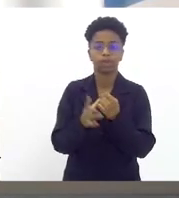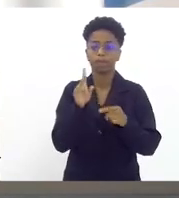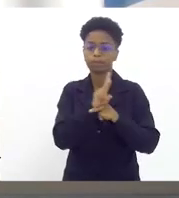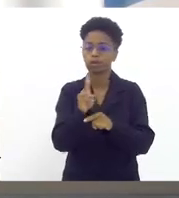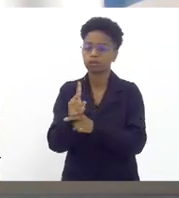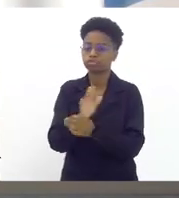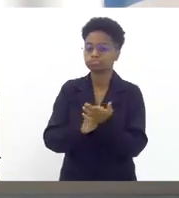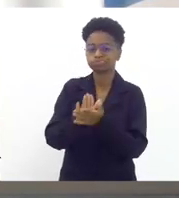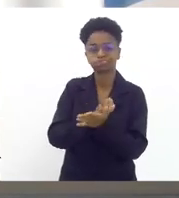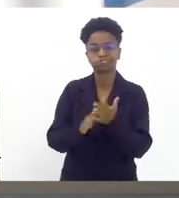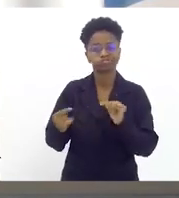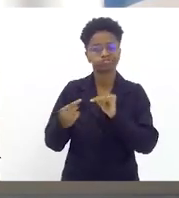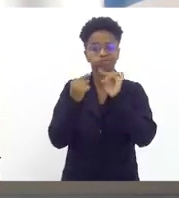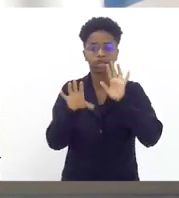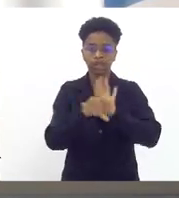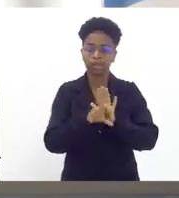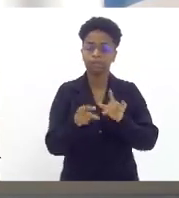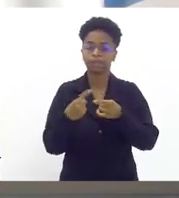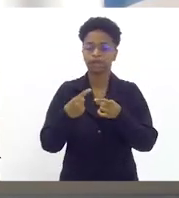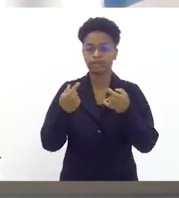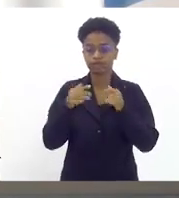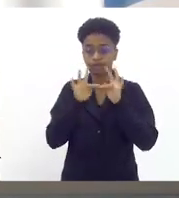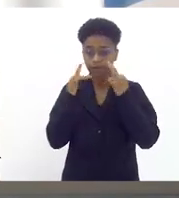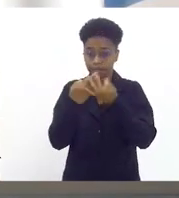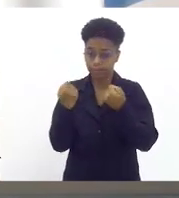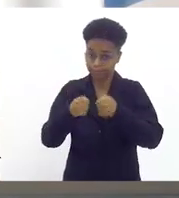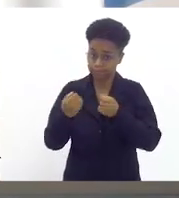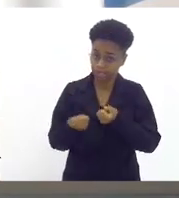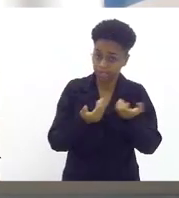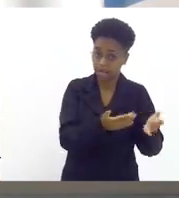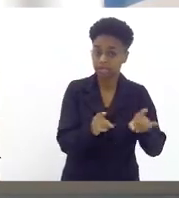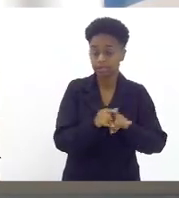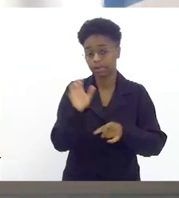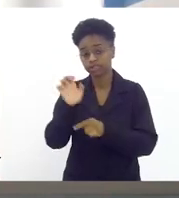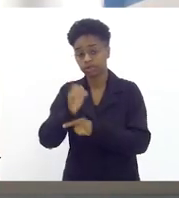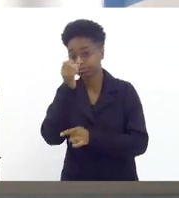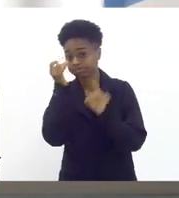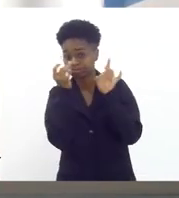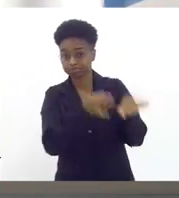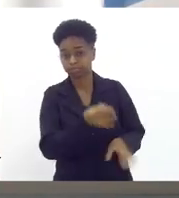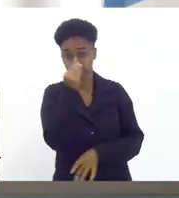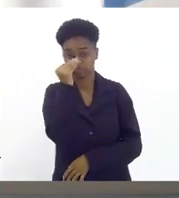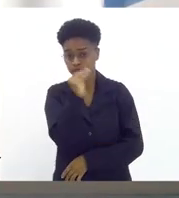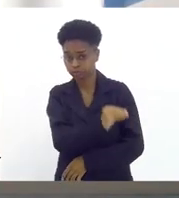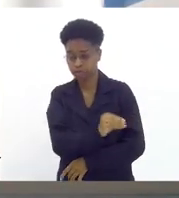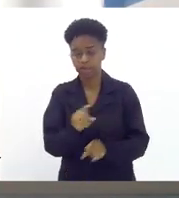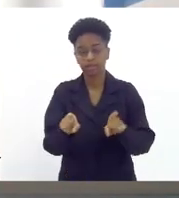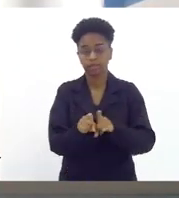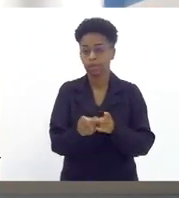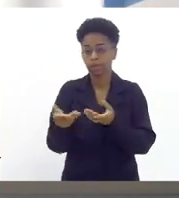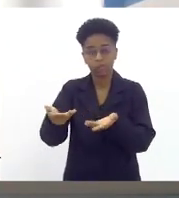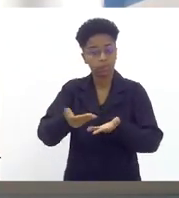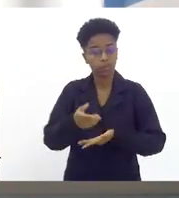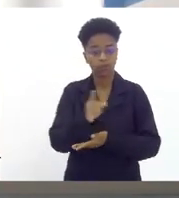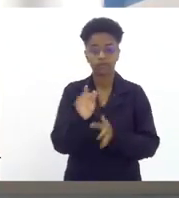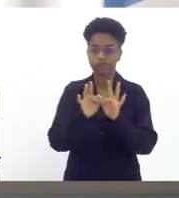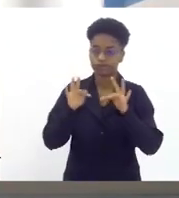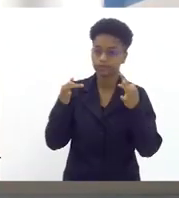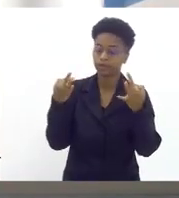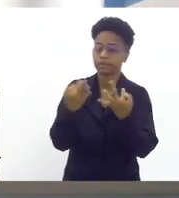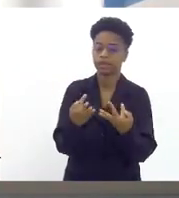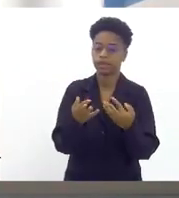proteção legal que os progenitores deveriam dar, e o Estado vira as costas, inclusive não convoca esses parentes,